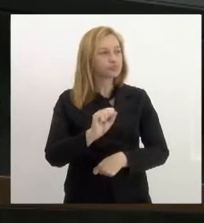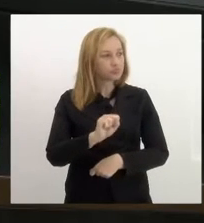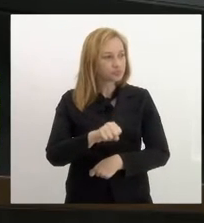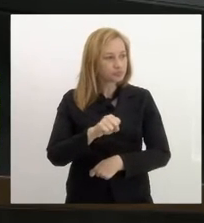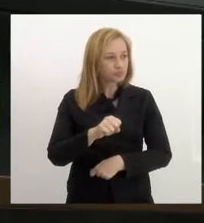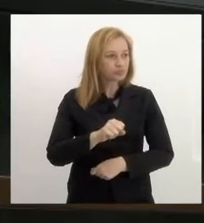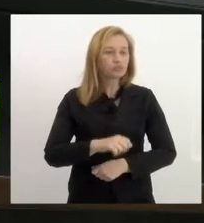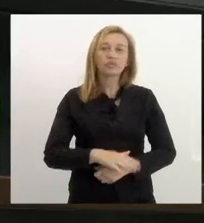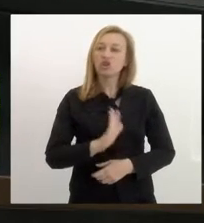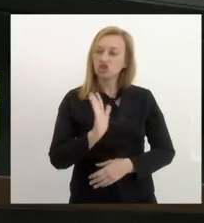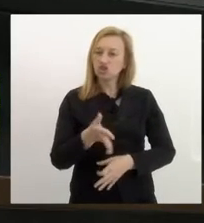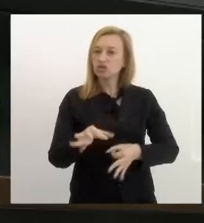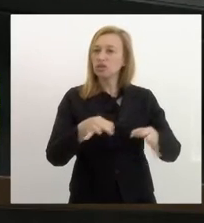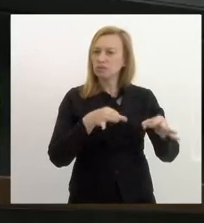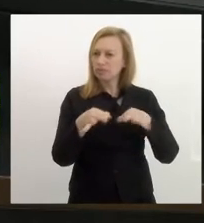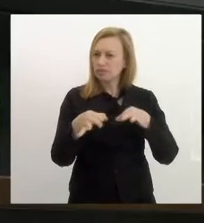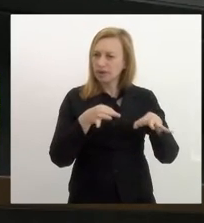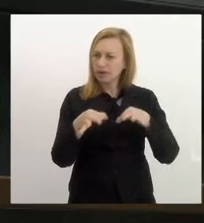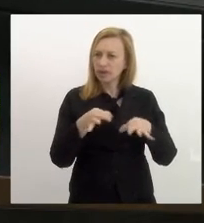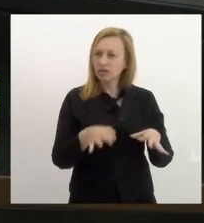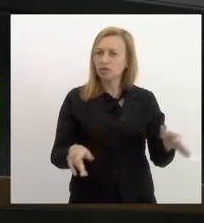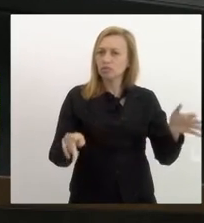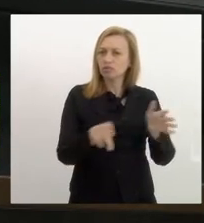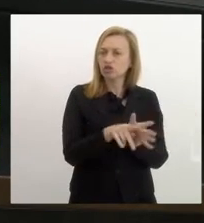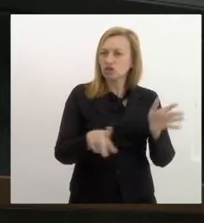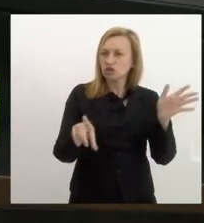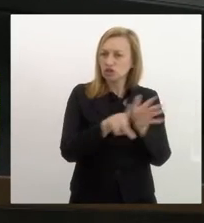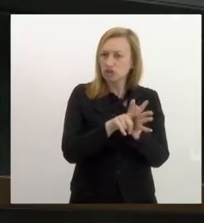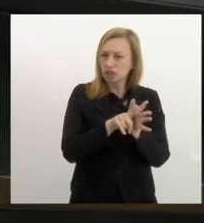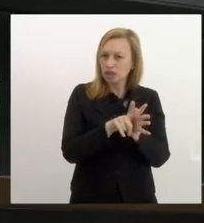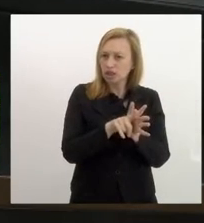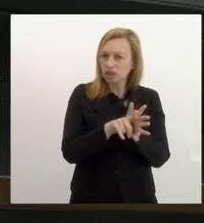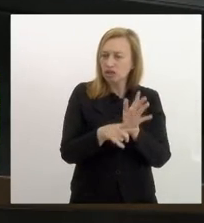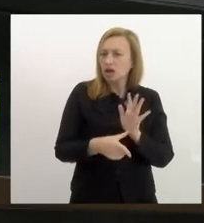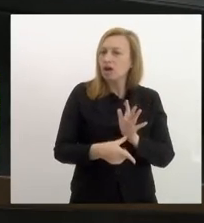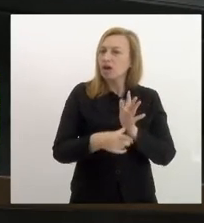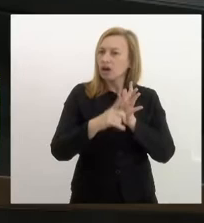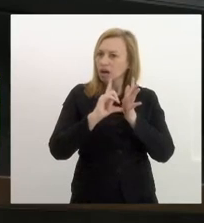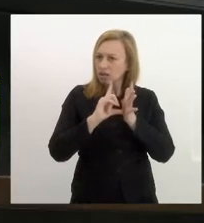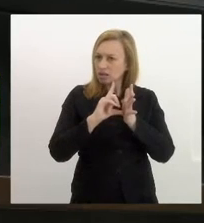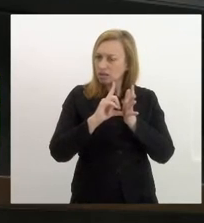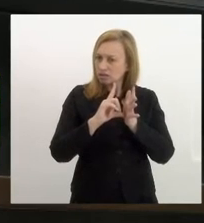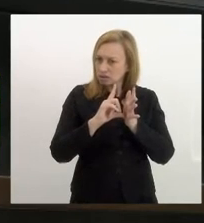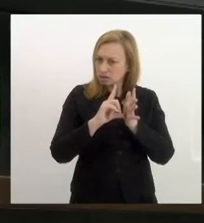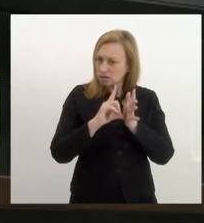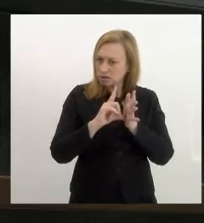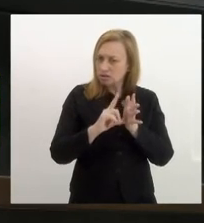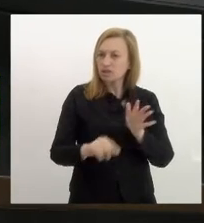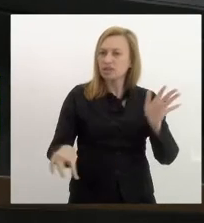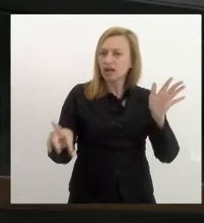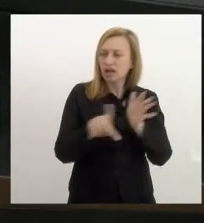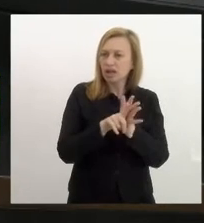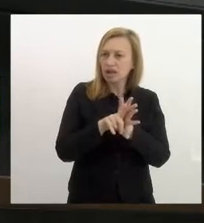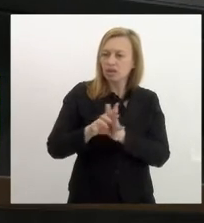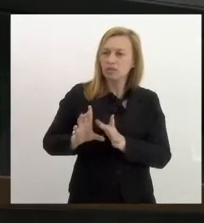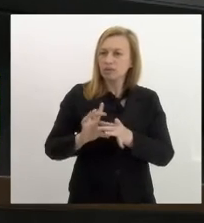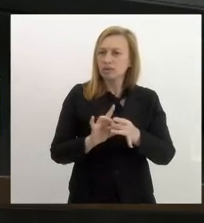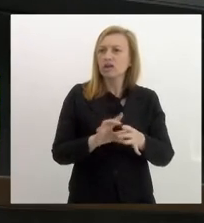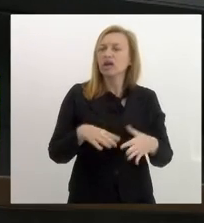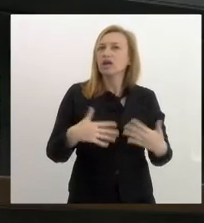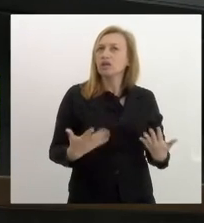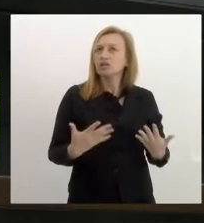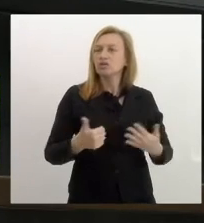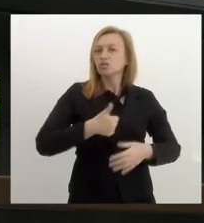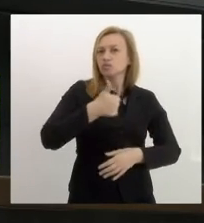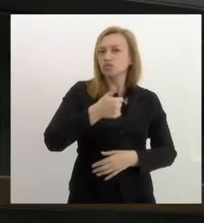a gente já tinha preparado o projeto de lei anteriormente à edição da lei complementar à medida que